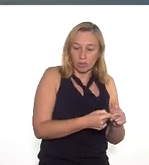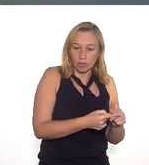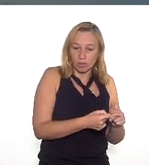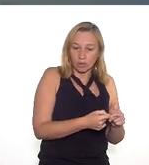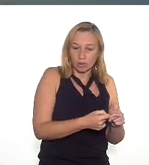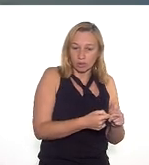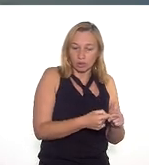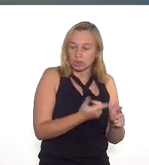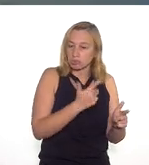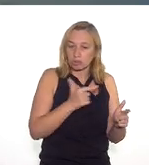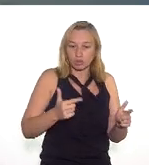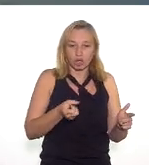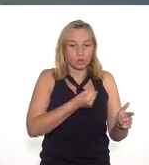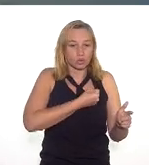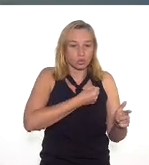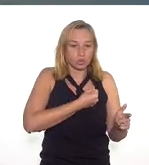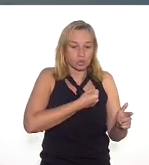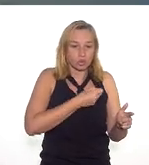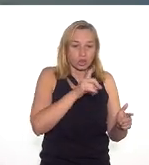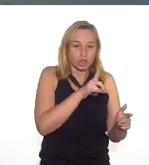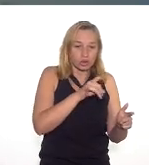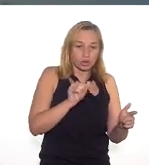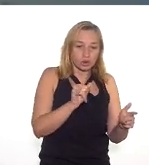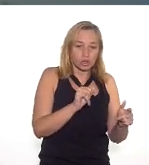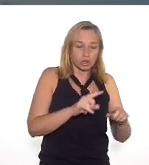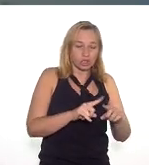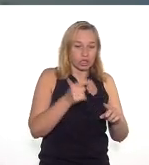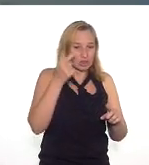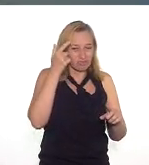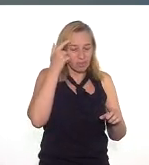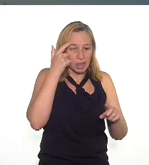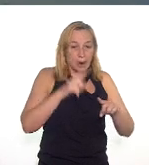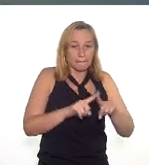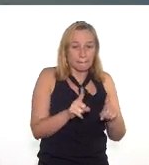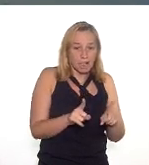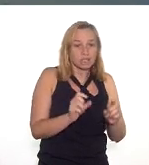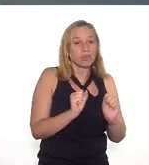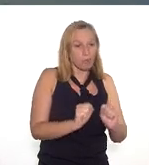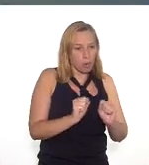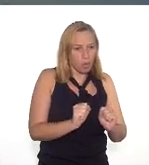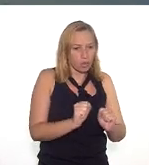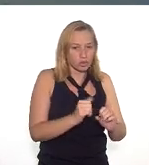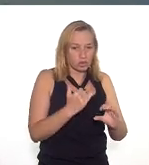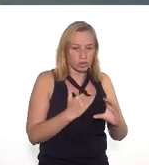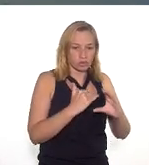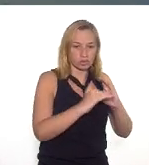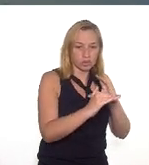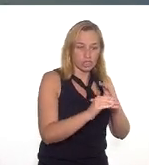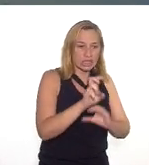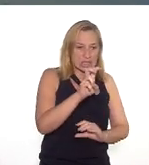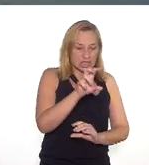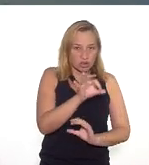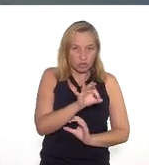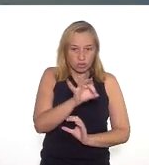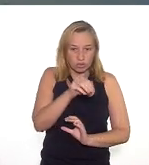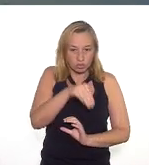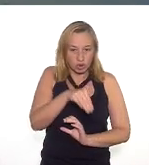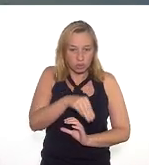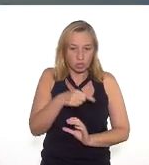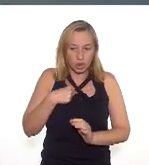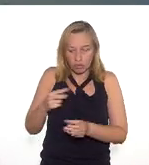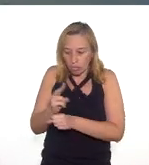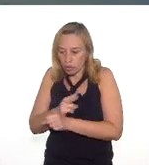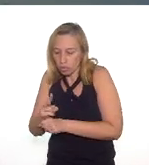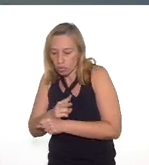Eu não tenho o número e a data de cabeça, mas eu posso passar nos próximos 5 minutos aqui, procurar e passar